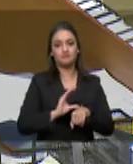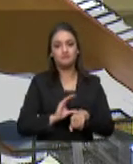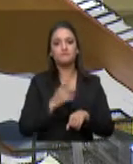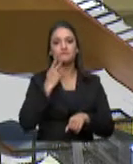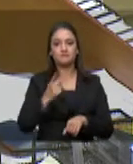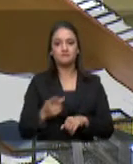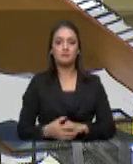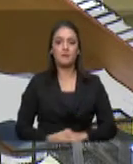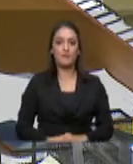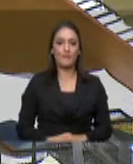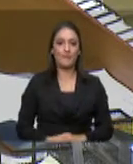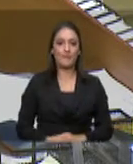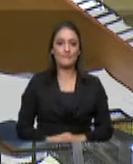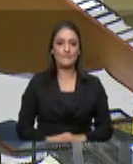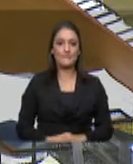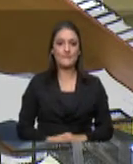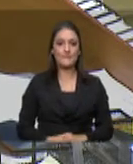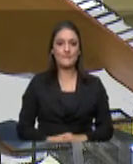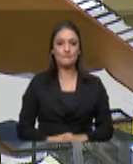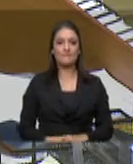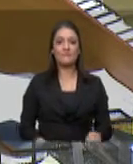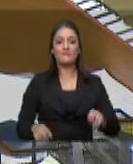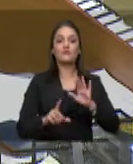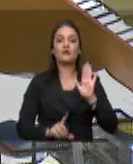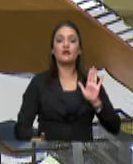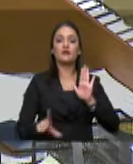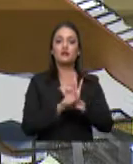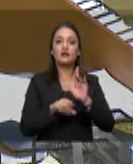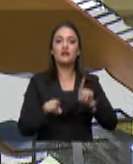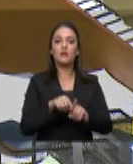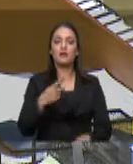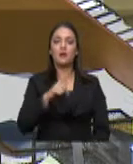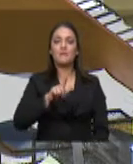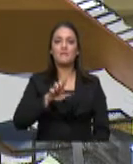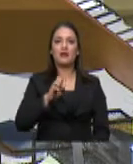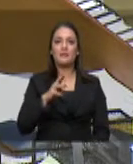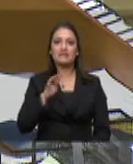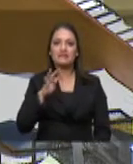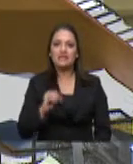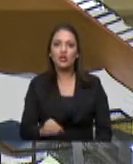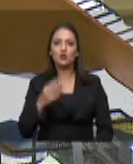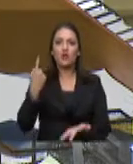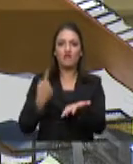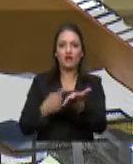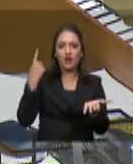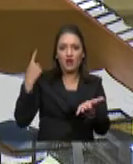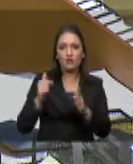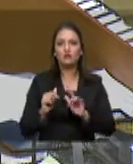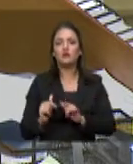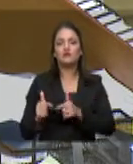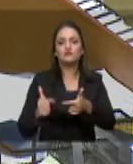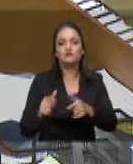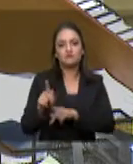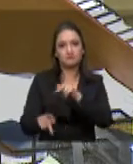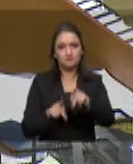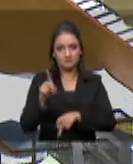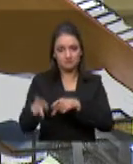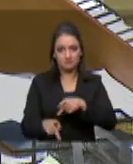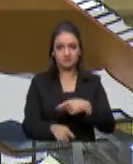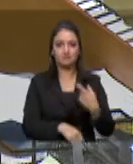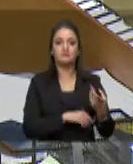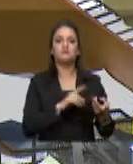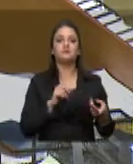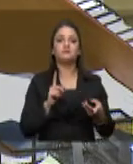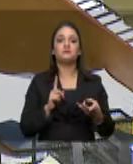caput, nos termos da lei, por plebiscito, referendo e iniciativa popular, Constituição Federal, artigo 14, incisos 1, 2 e